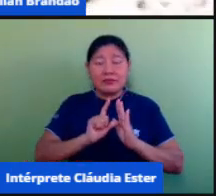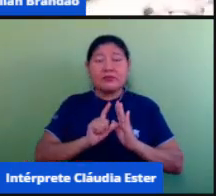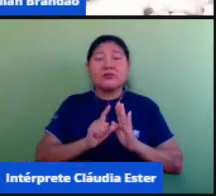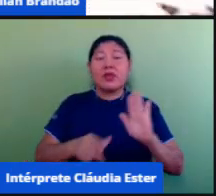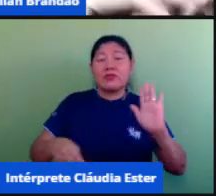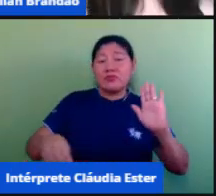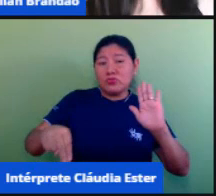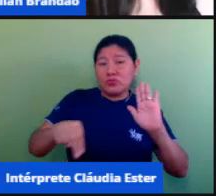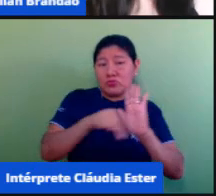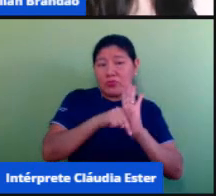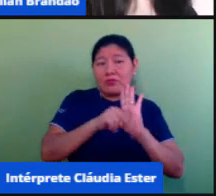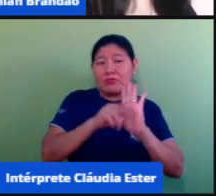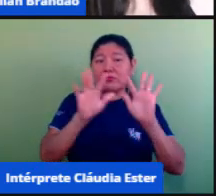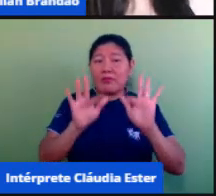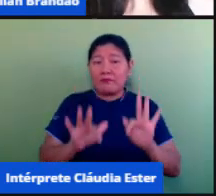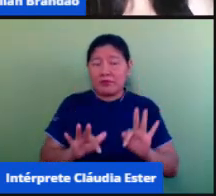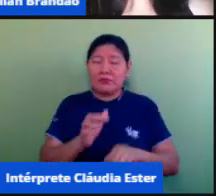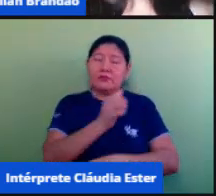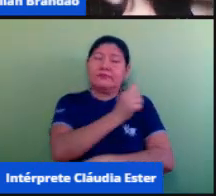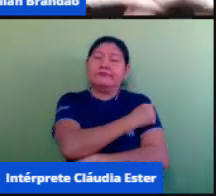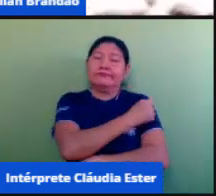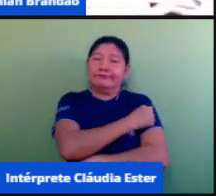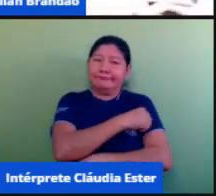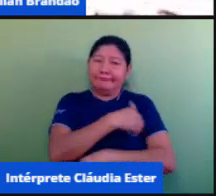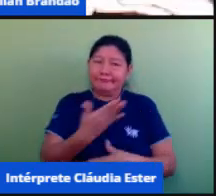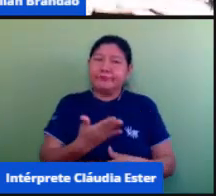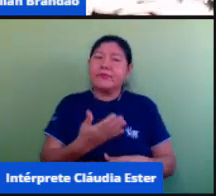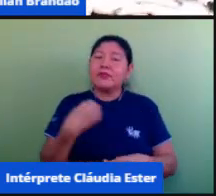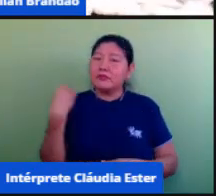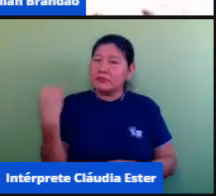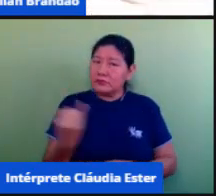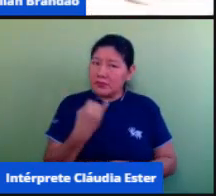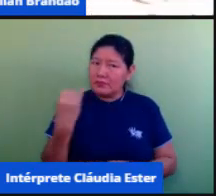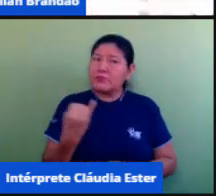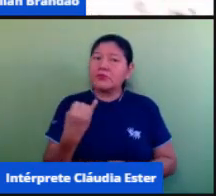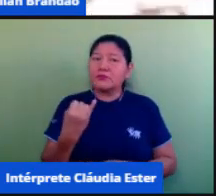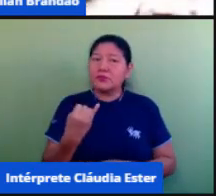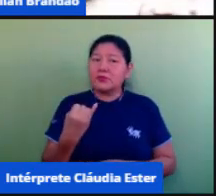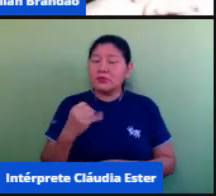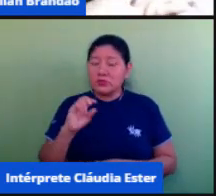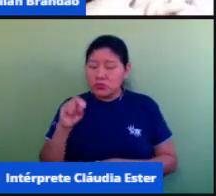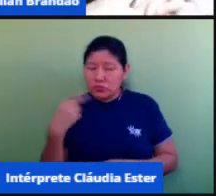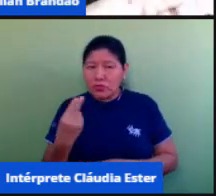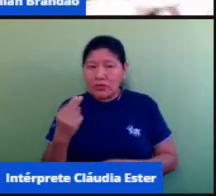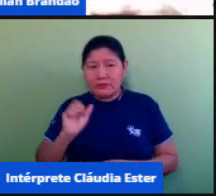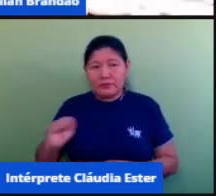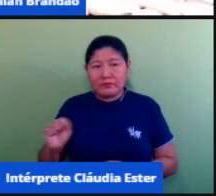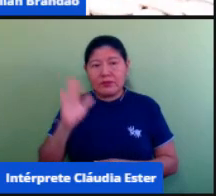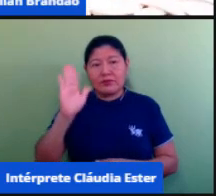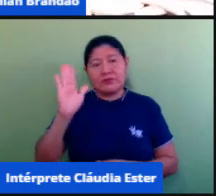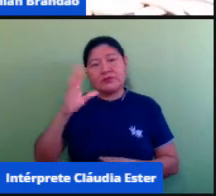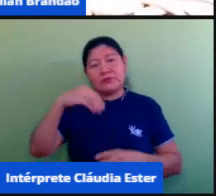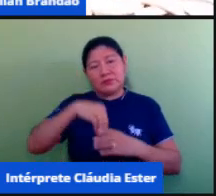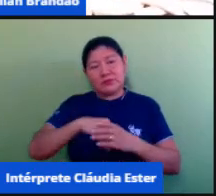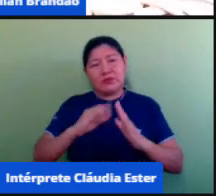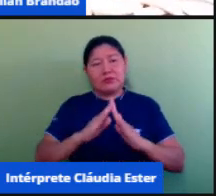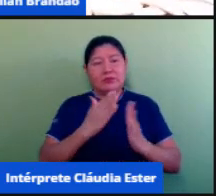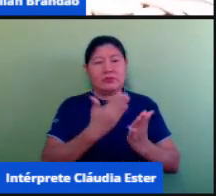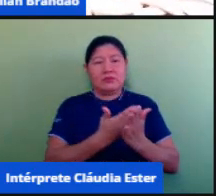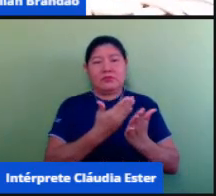final desse aluno, e é uma prática que a gente prioriza muito dentro da unidade escolar. Próximo slide, por